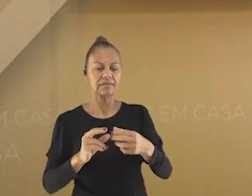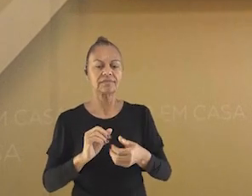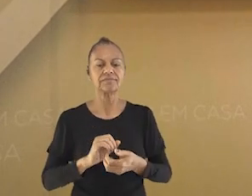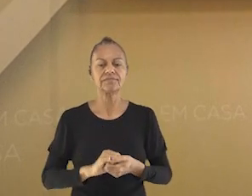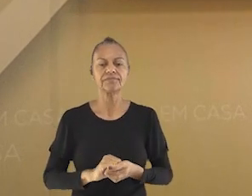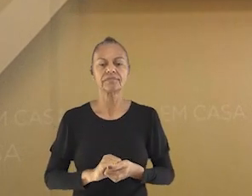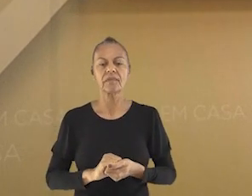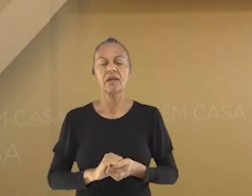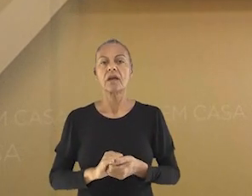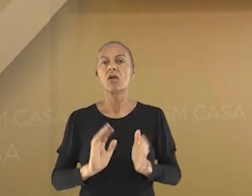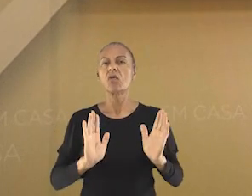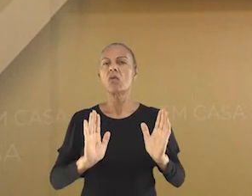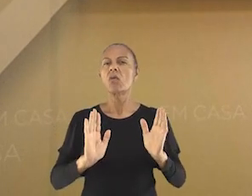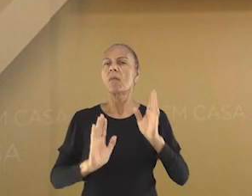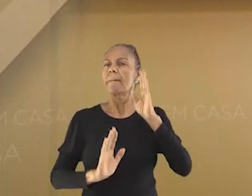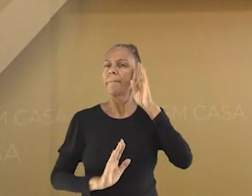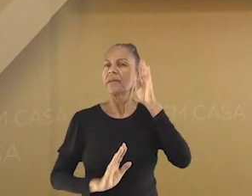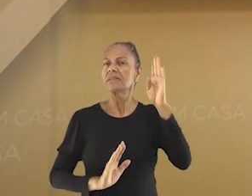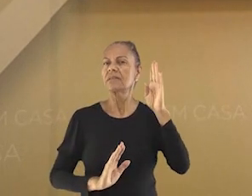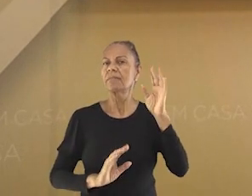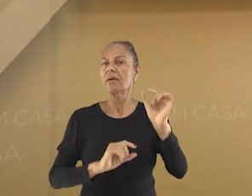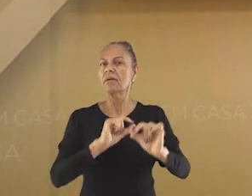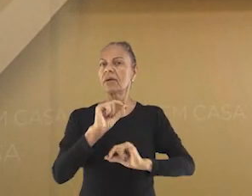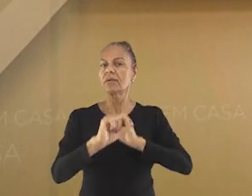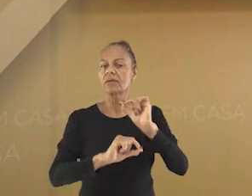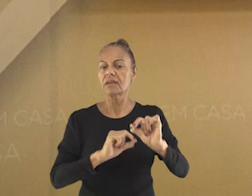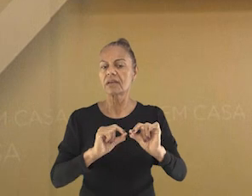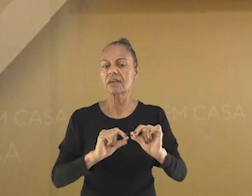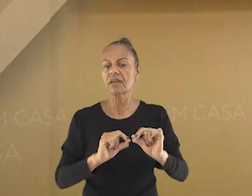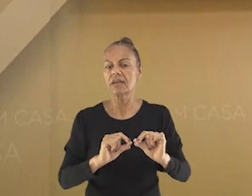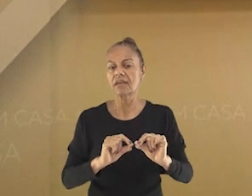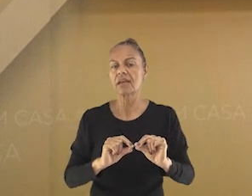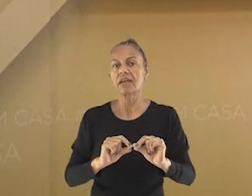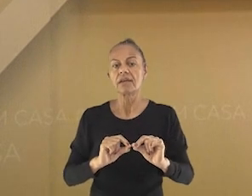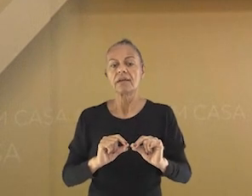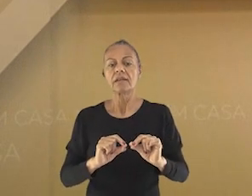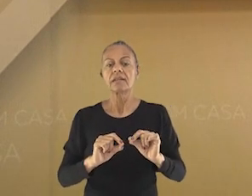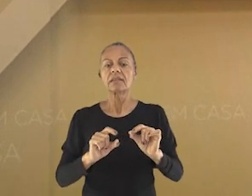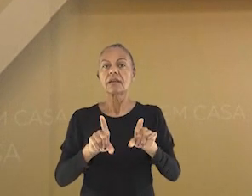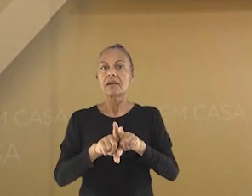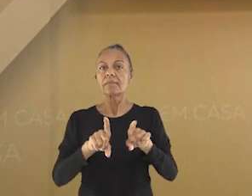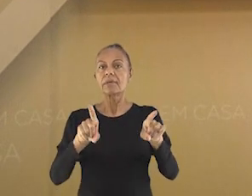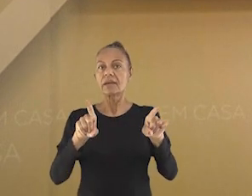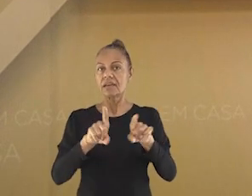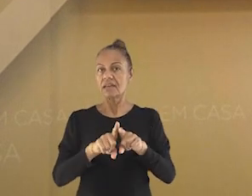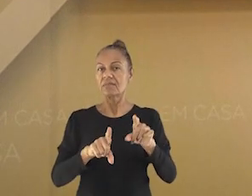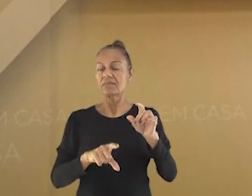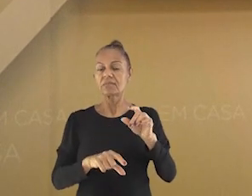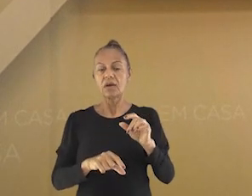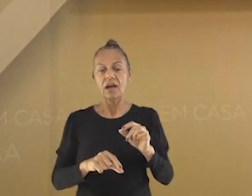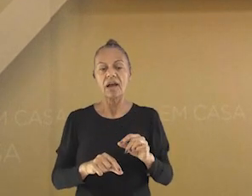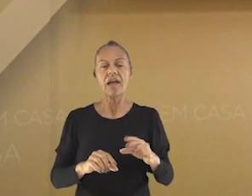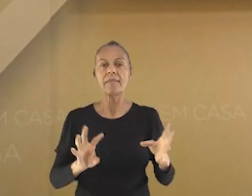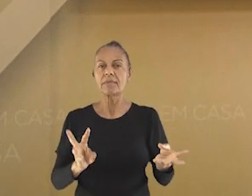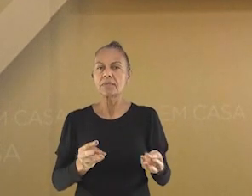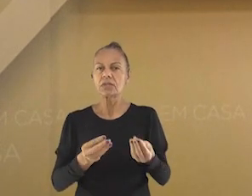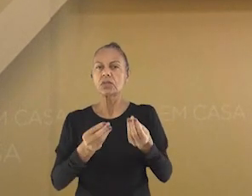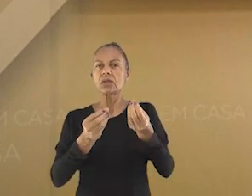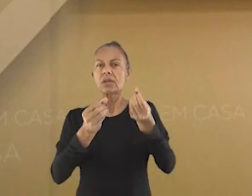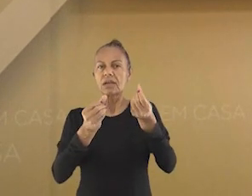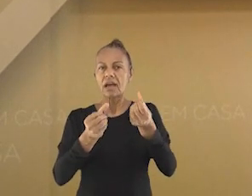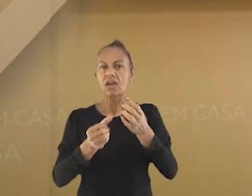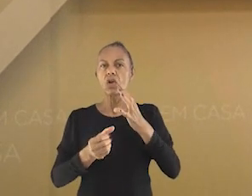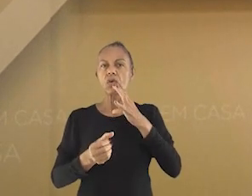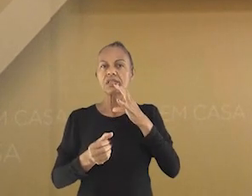mundo. O principal objetivo da empresa não é só a autossuficiência do cacau como matéria-prima,